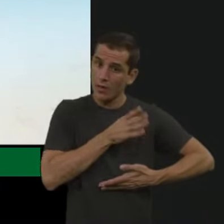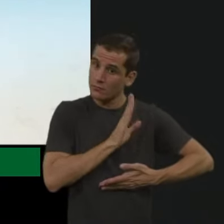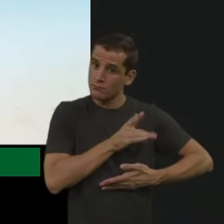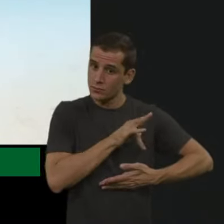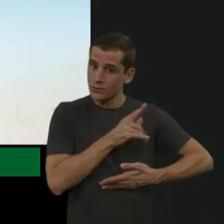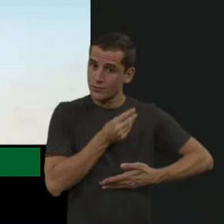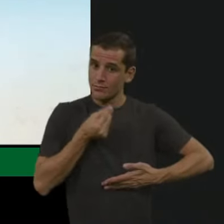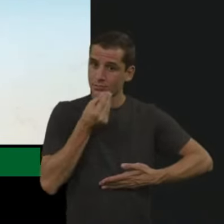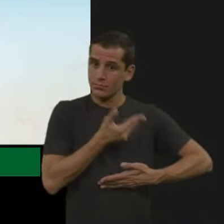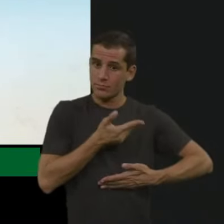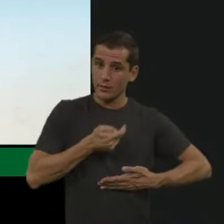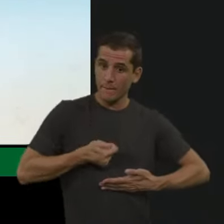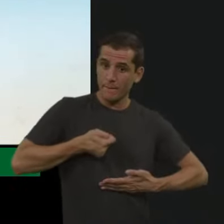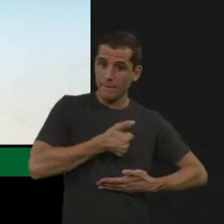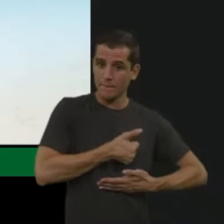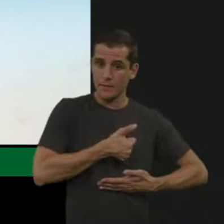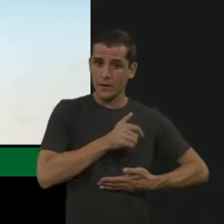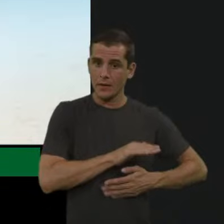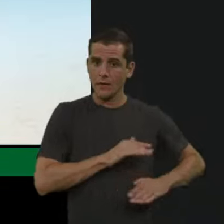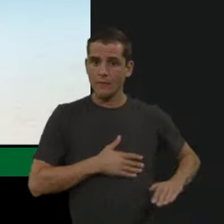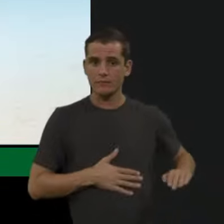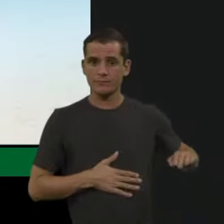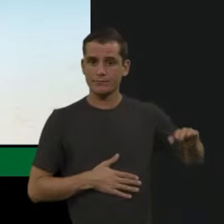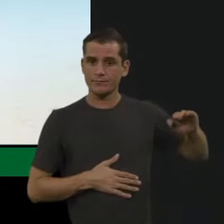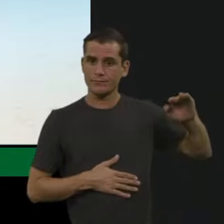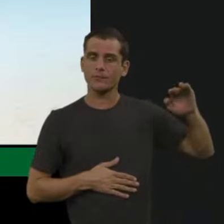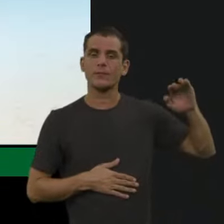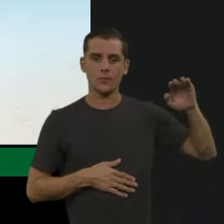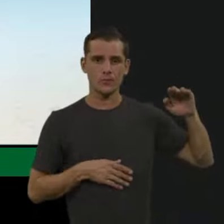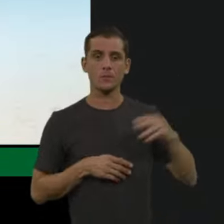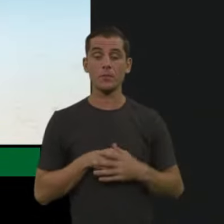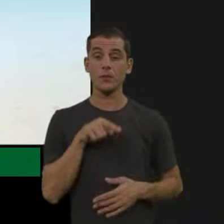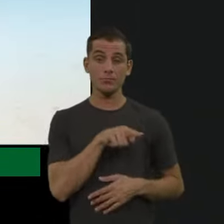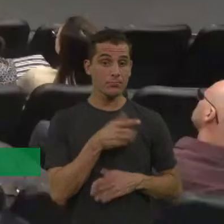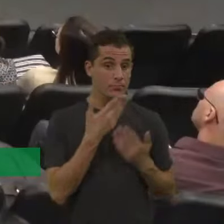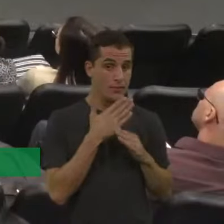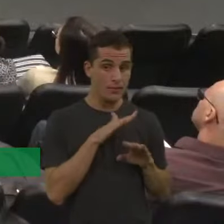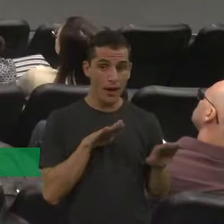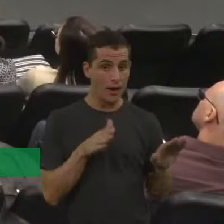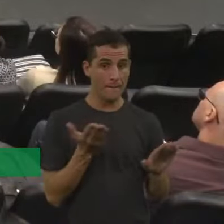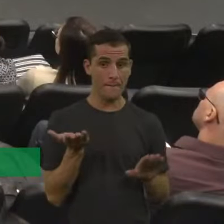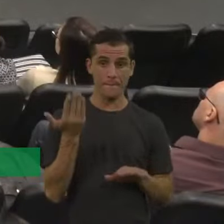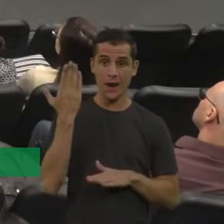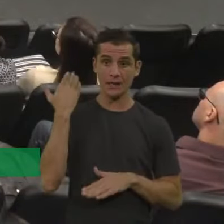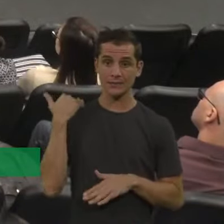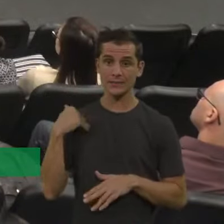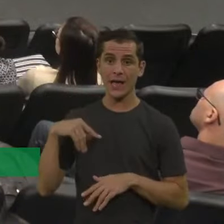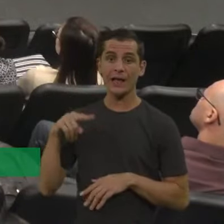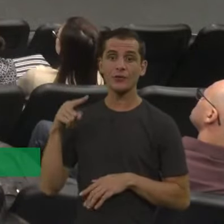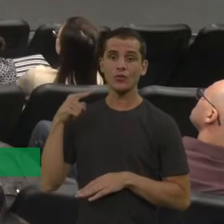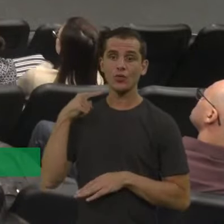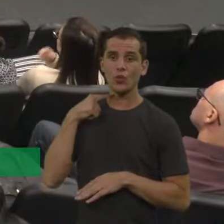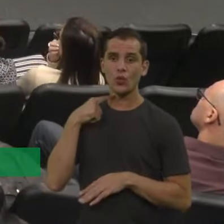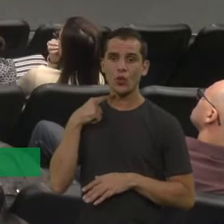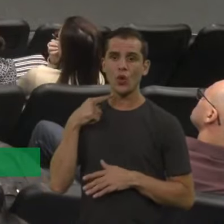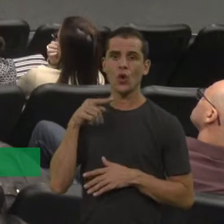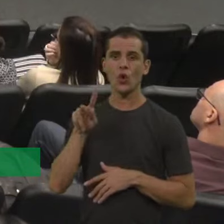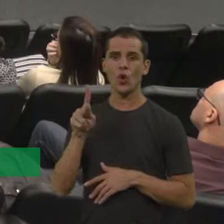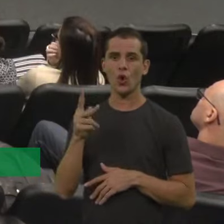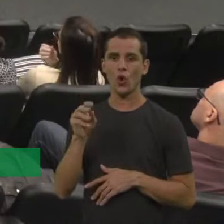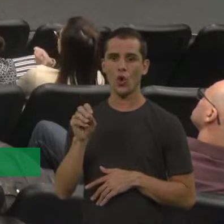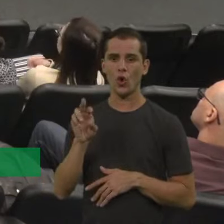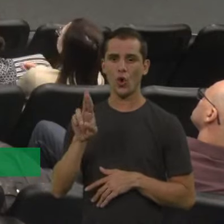surgem novas possibilidades, né? Essas crianças não respondiam ao hormônio de crescimento porque a cartilagem não crescia. Mas